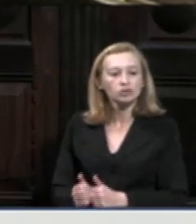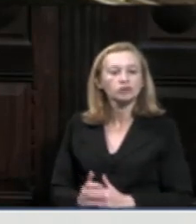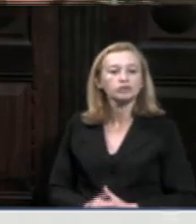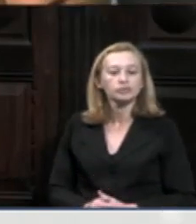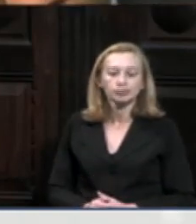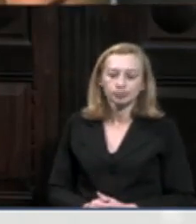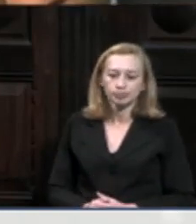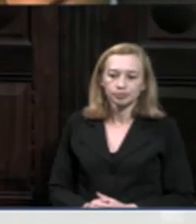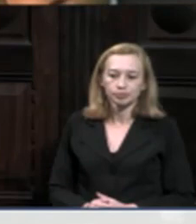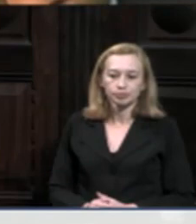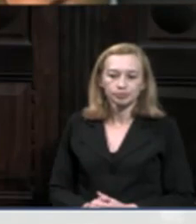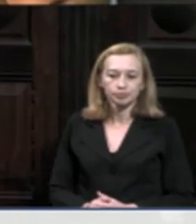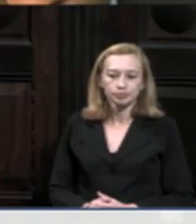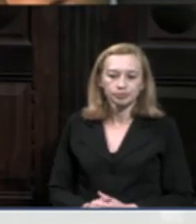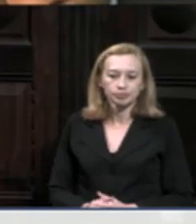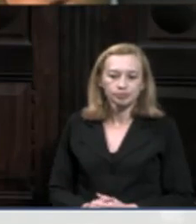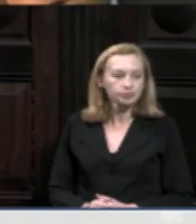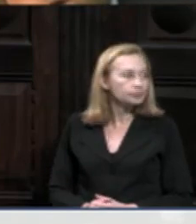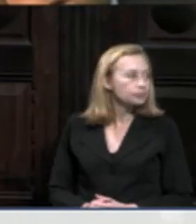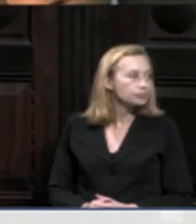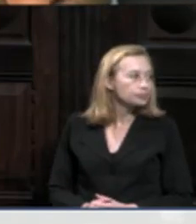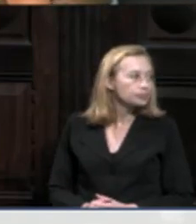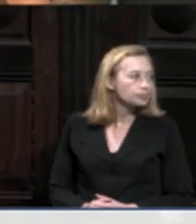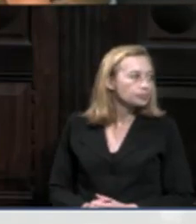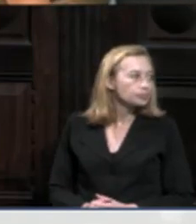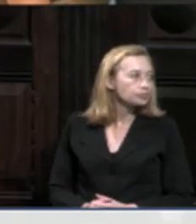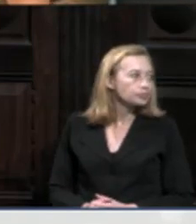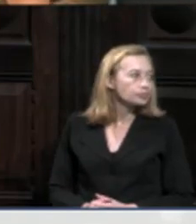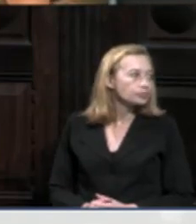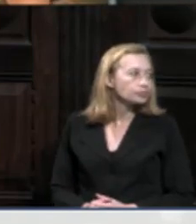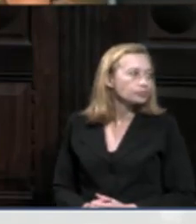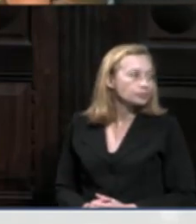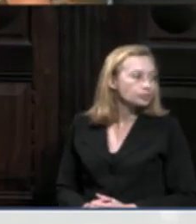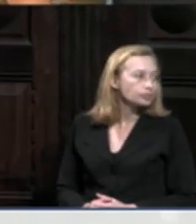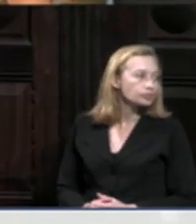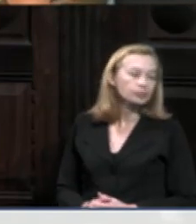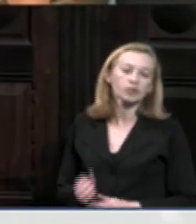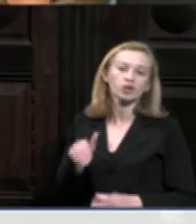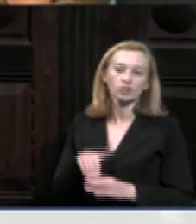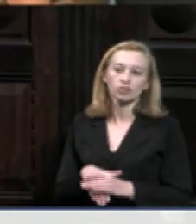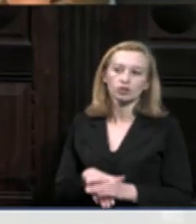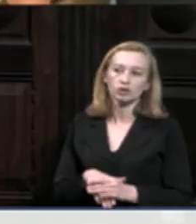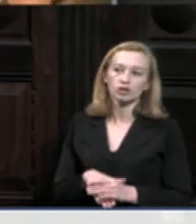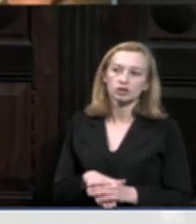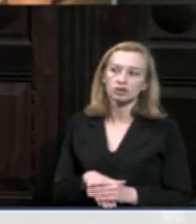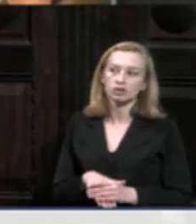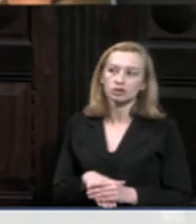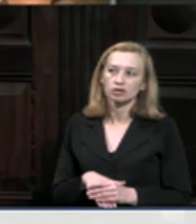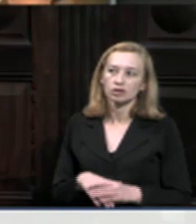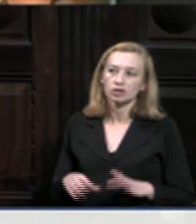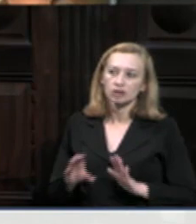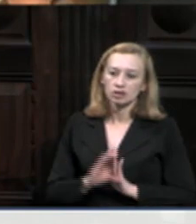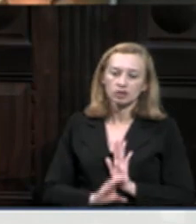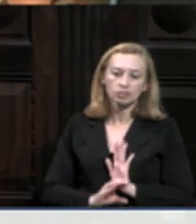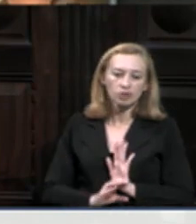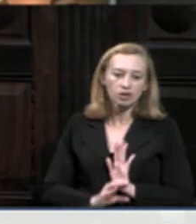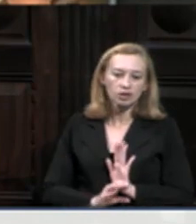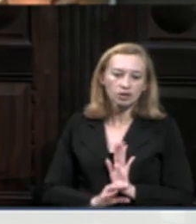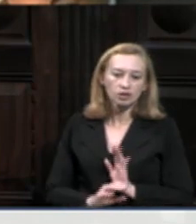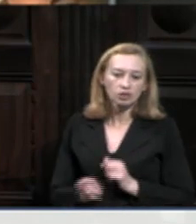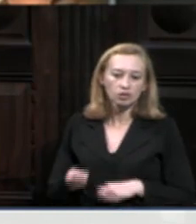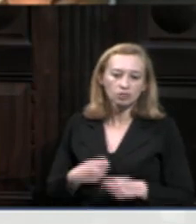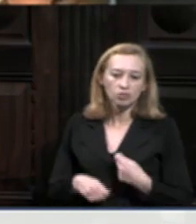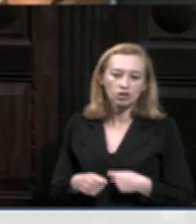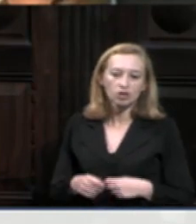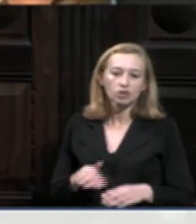Economia. Com os pareceres emitidos, em votação, as emendas da Comissão de Economia. Os